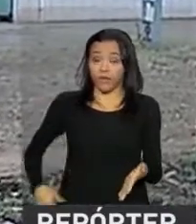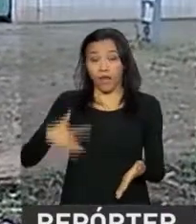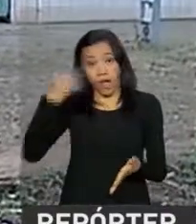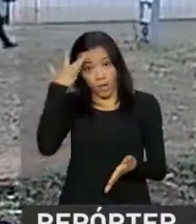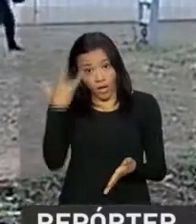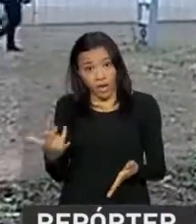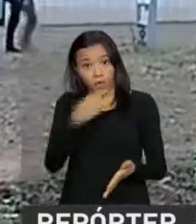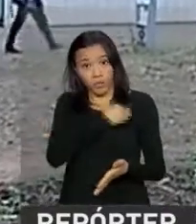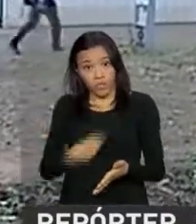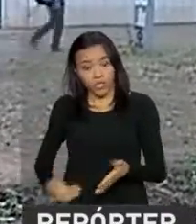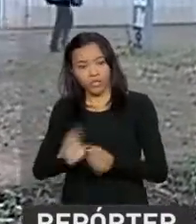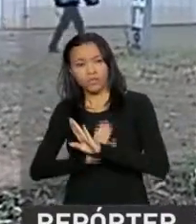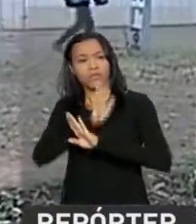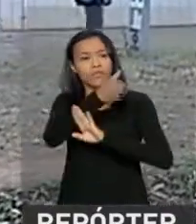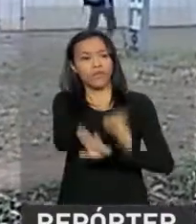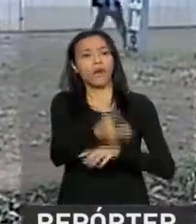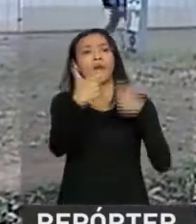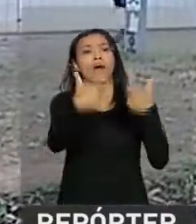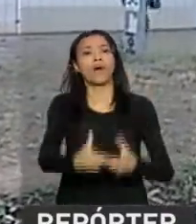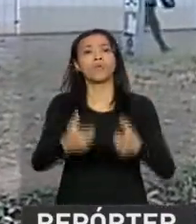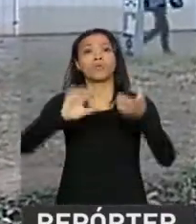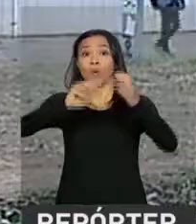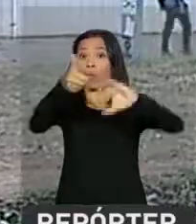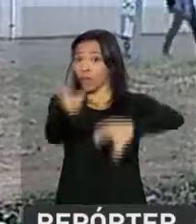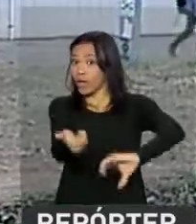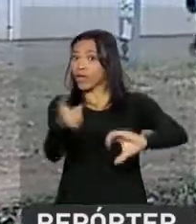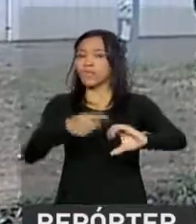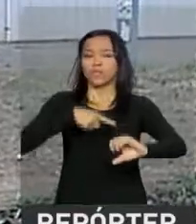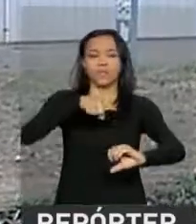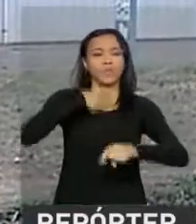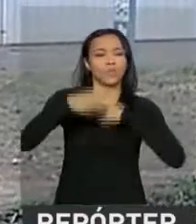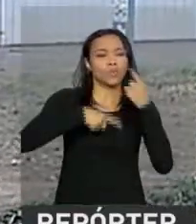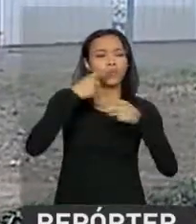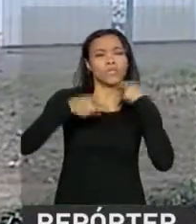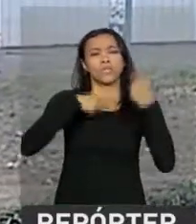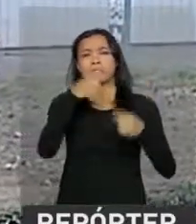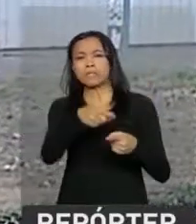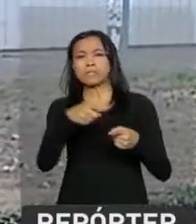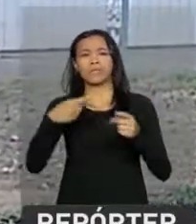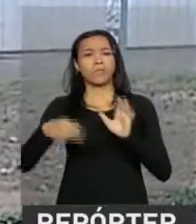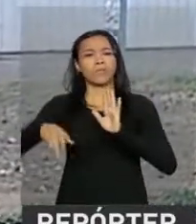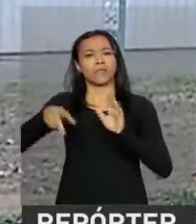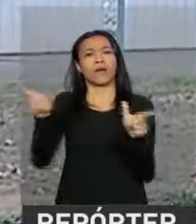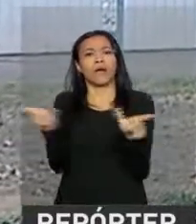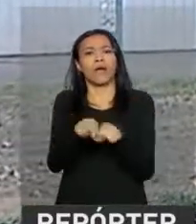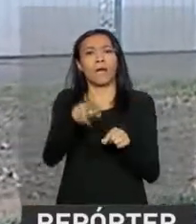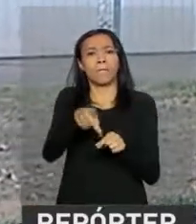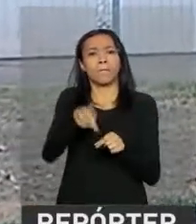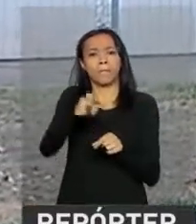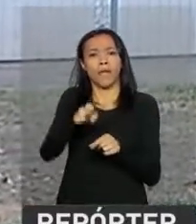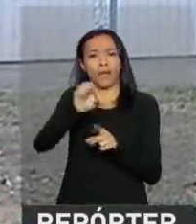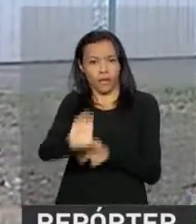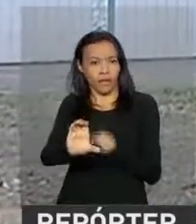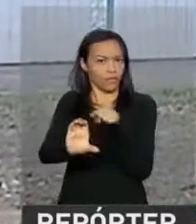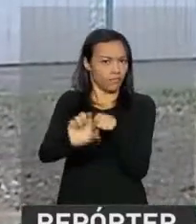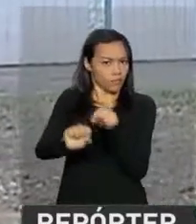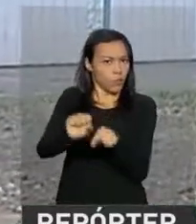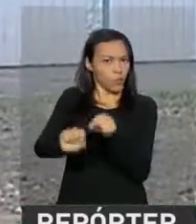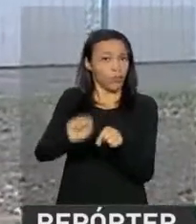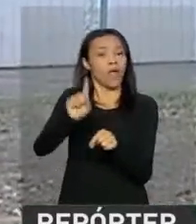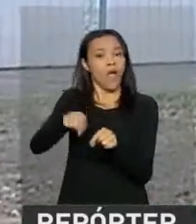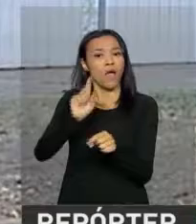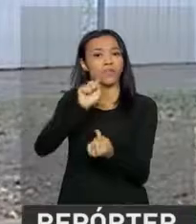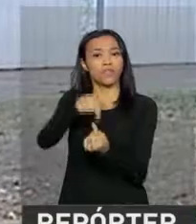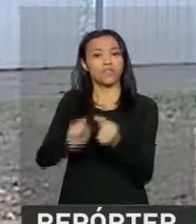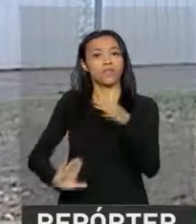para discutir na própria comissão especial as dúvidas dos deputados sobre essa PEC, que é a PEC 241, que coloca um